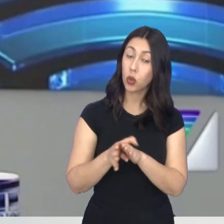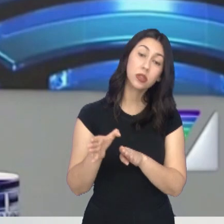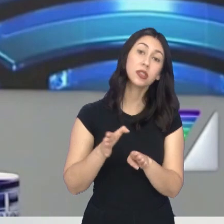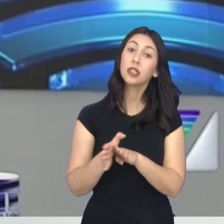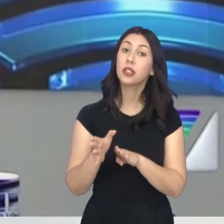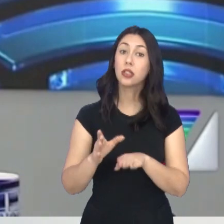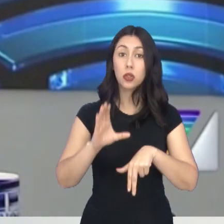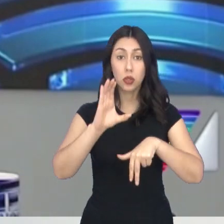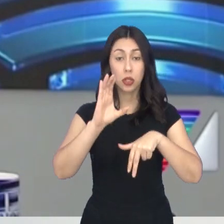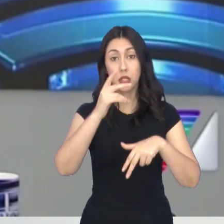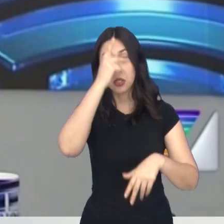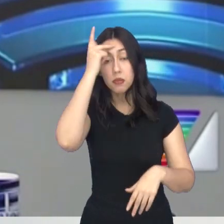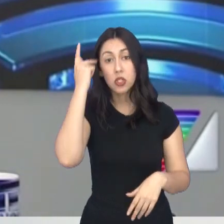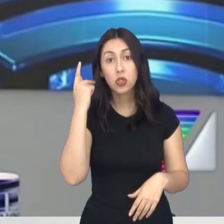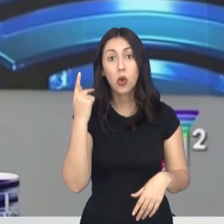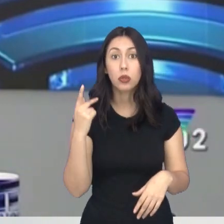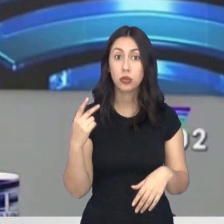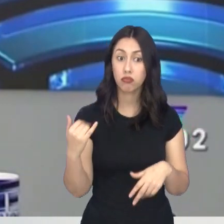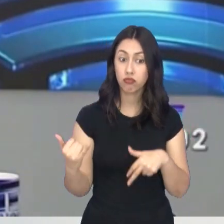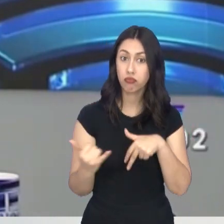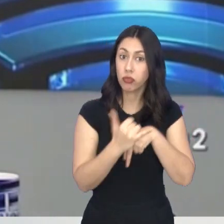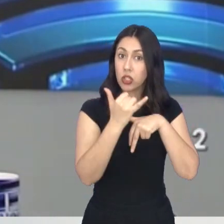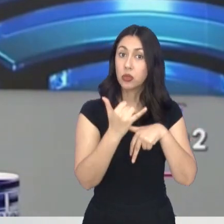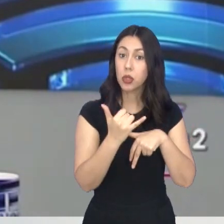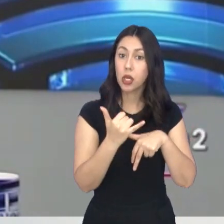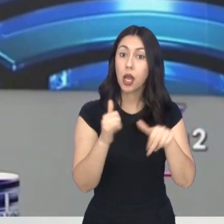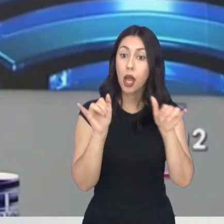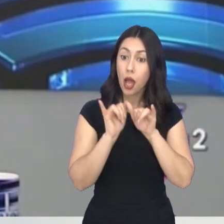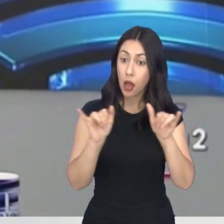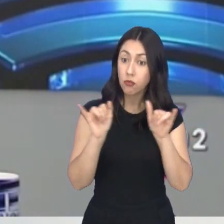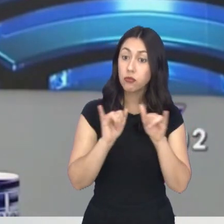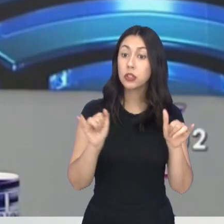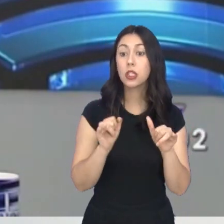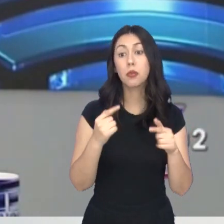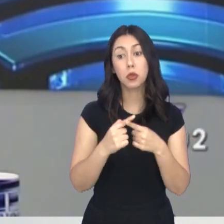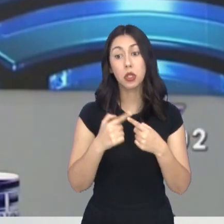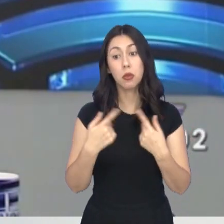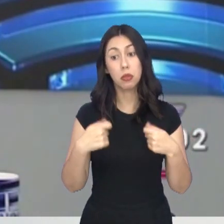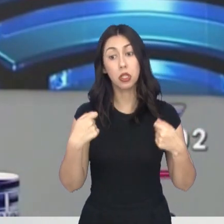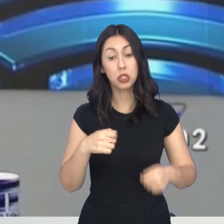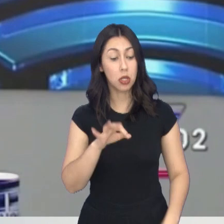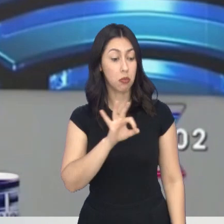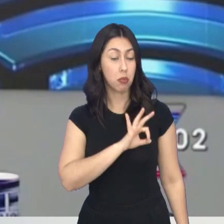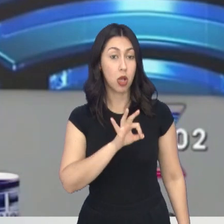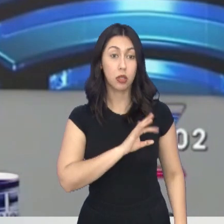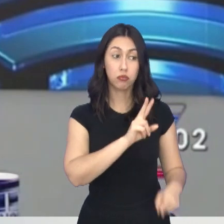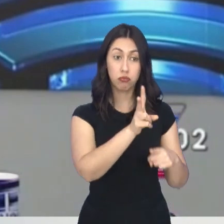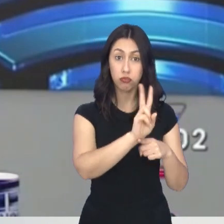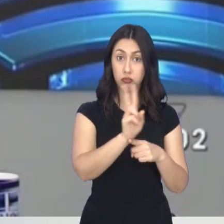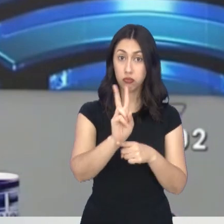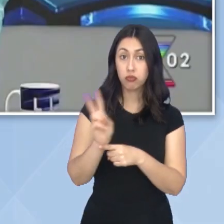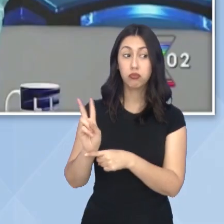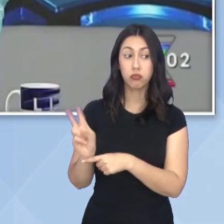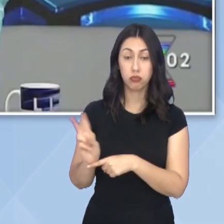façam o boletim para que seja direcionado o policiamento preventivo nos locais com maior índice desses